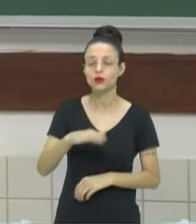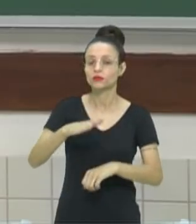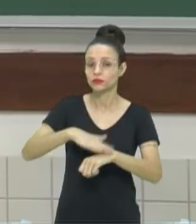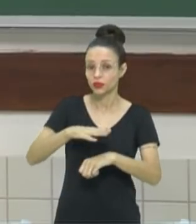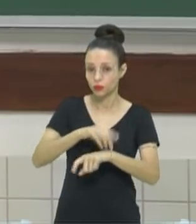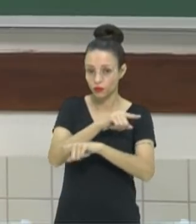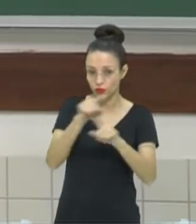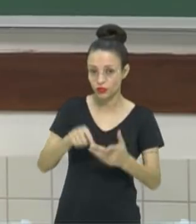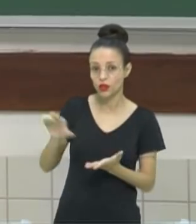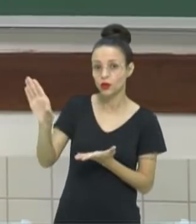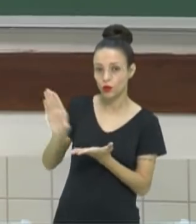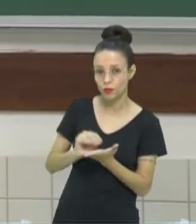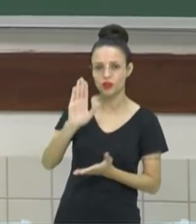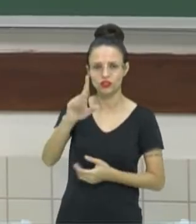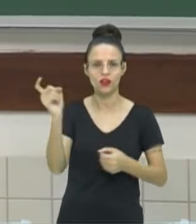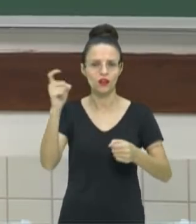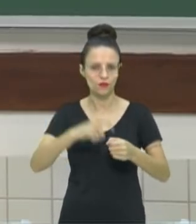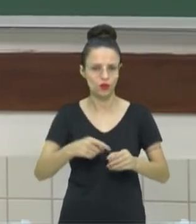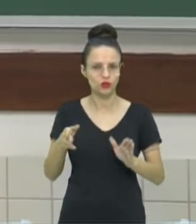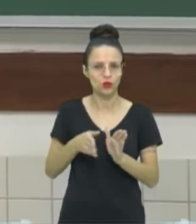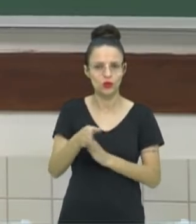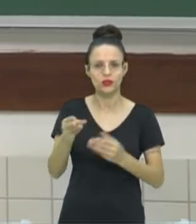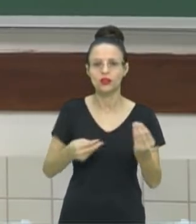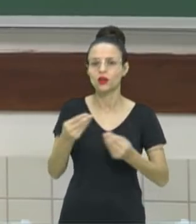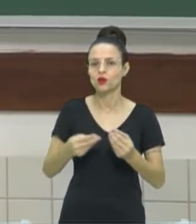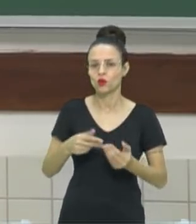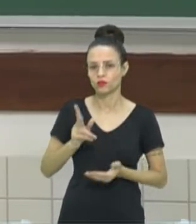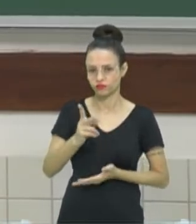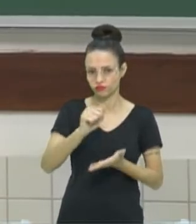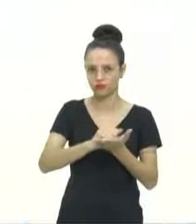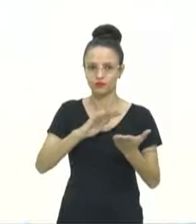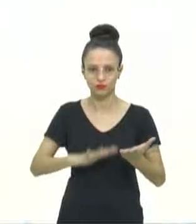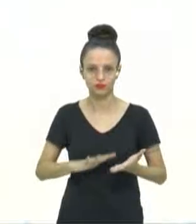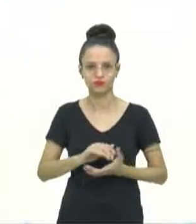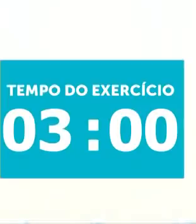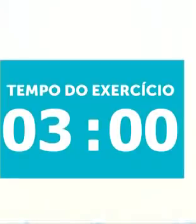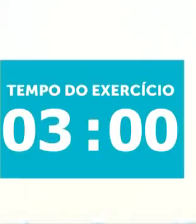tempinho para vocês copiarem e já volto com a orientação da sequência da atividade.